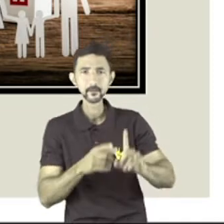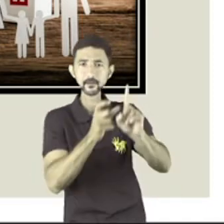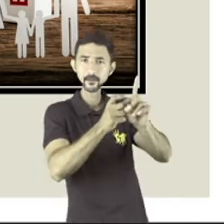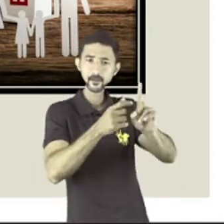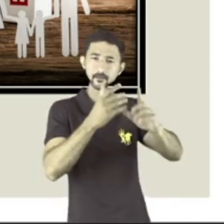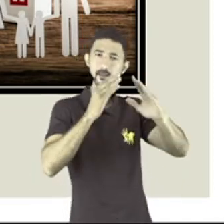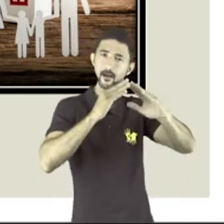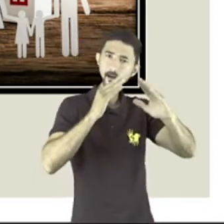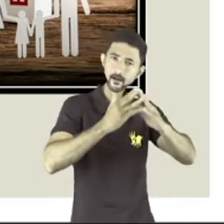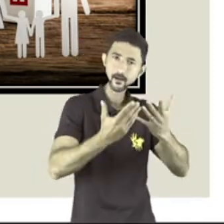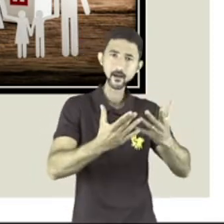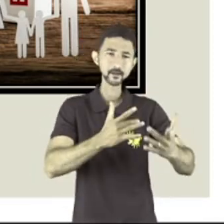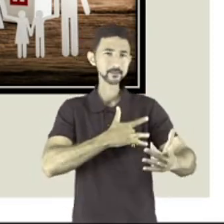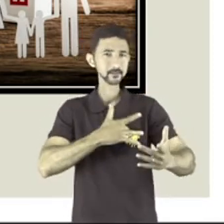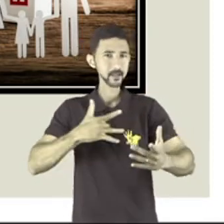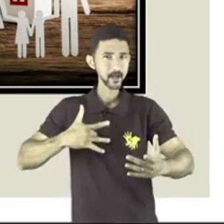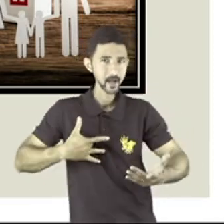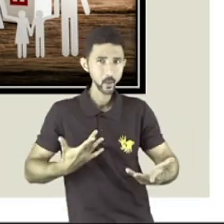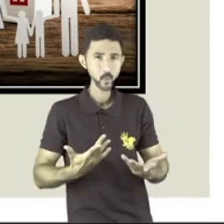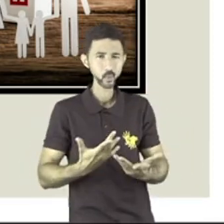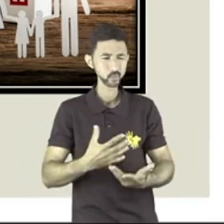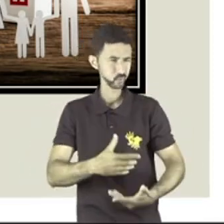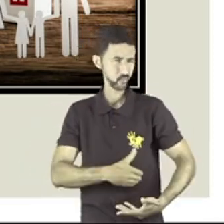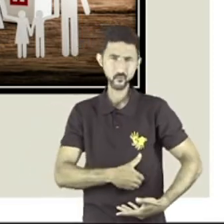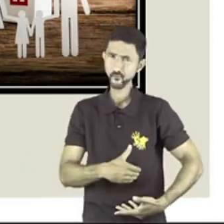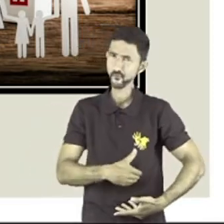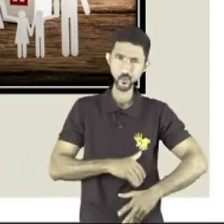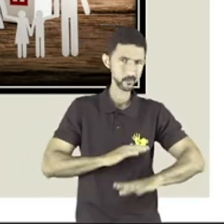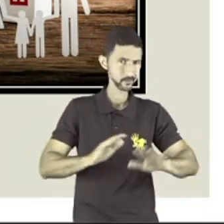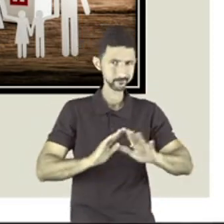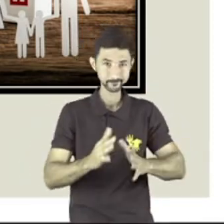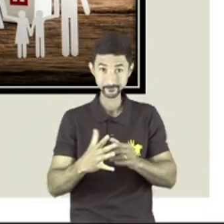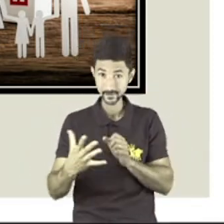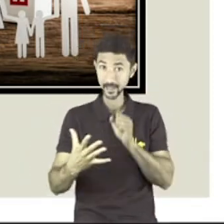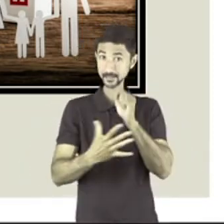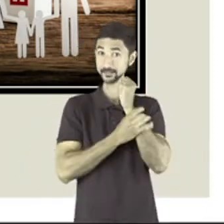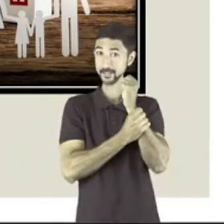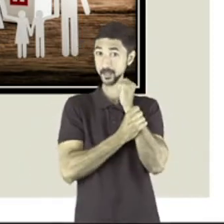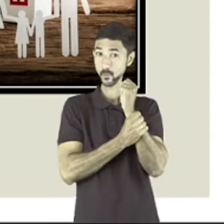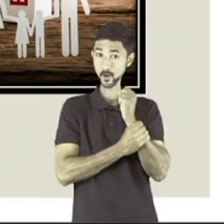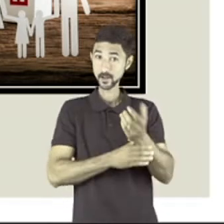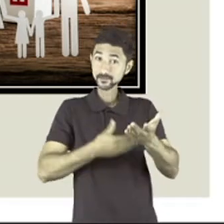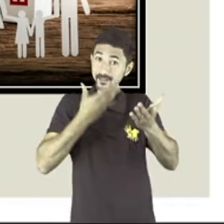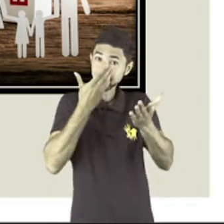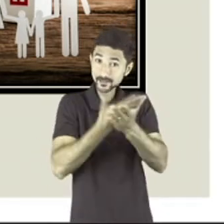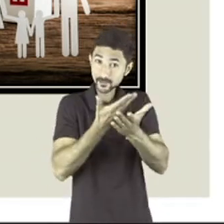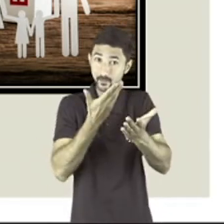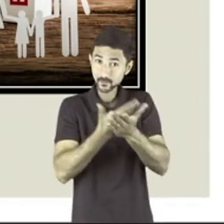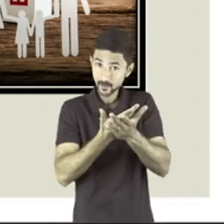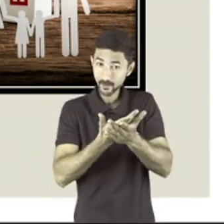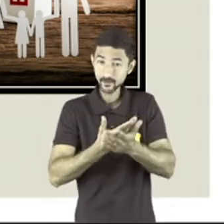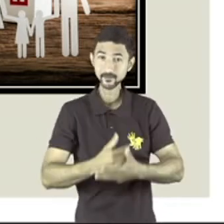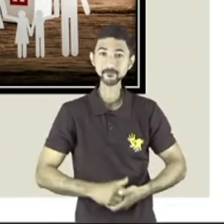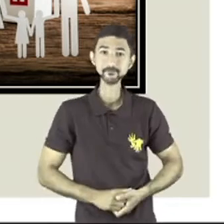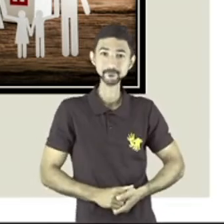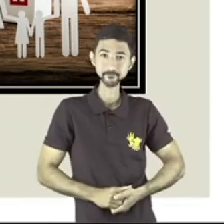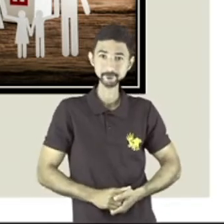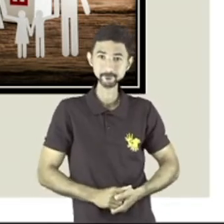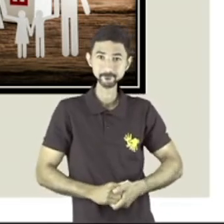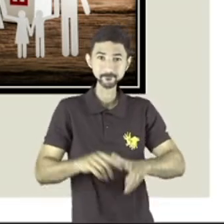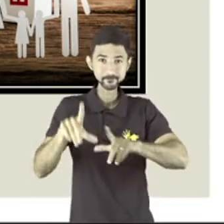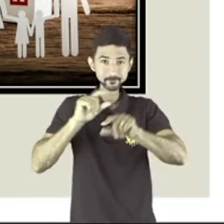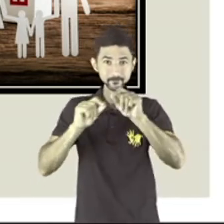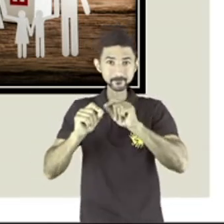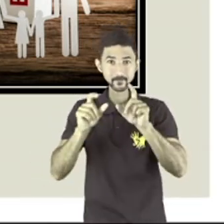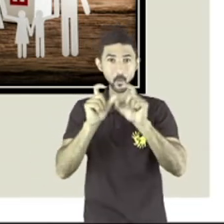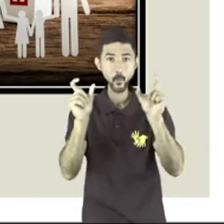lar, ter saúde e não ter fome, ter segurança e estudar. Eu destaquei